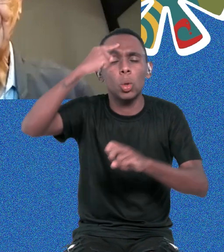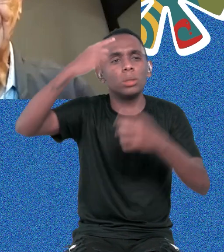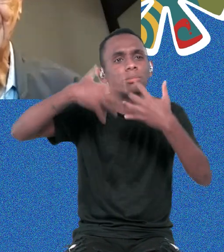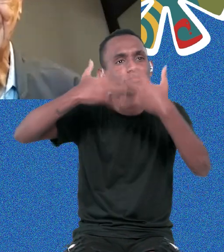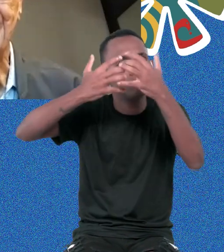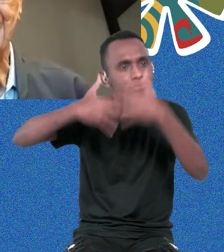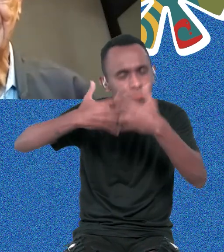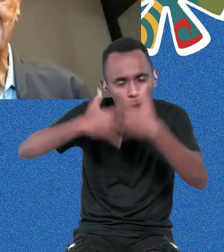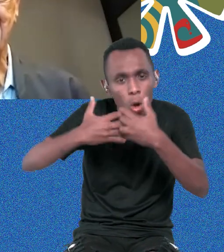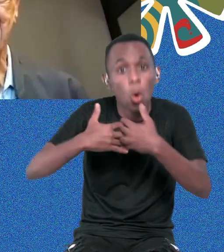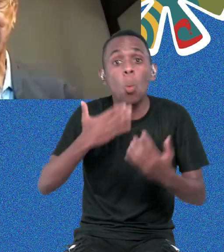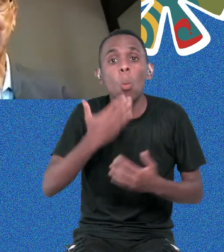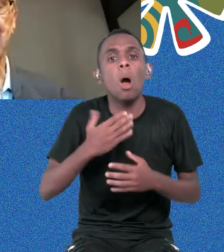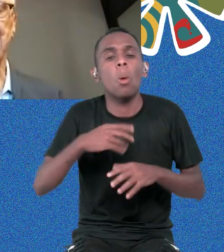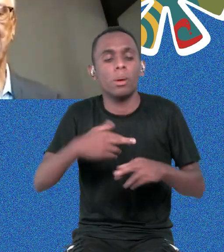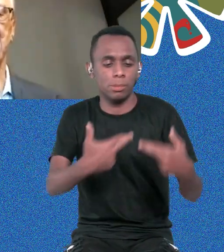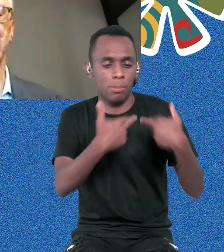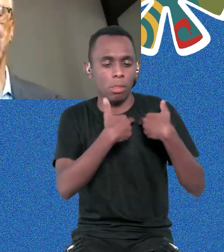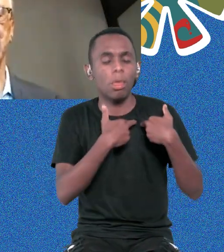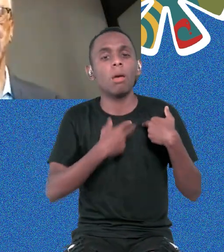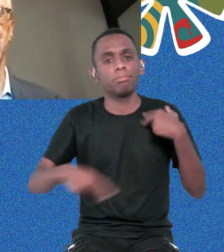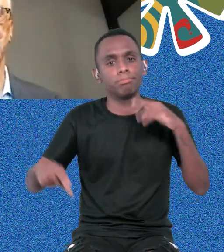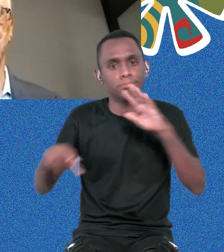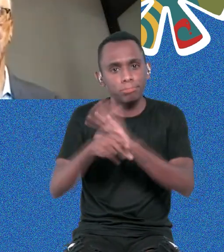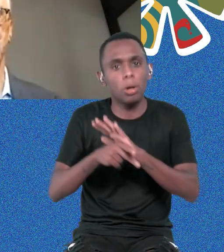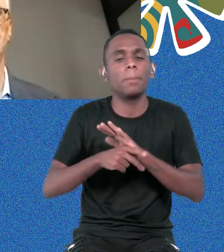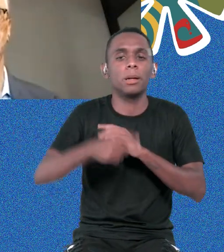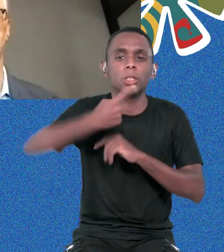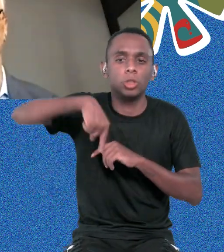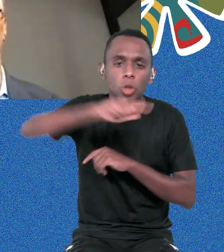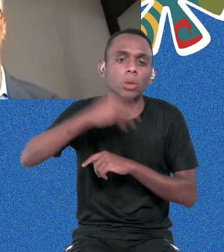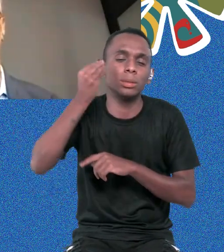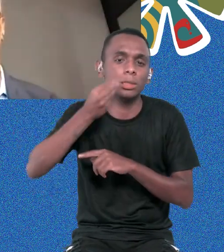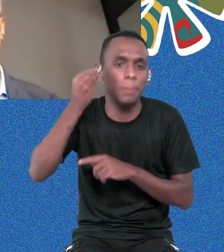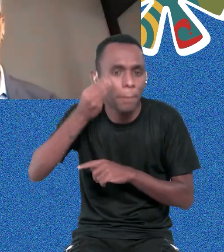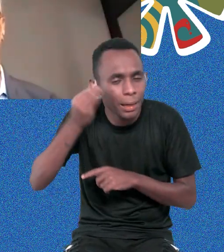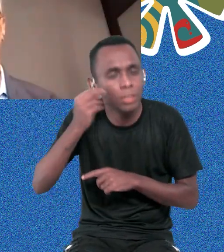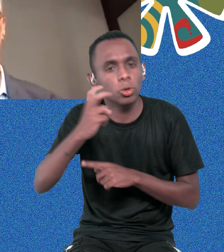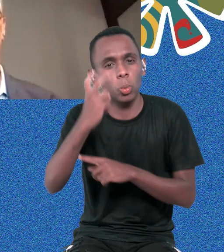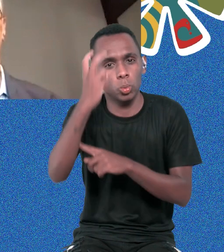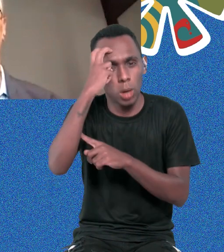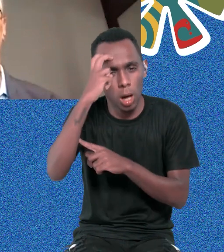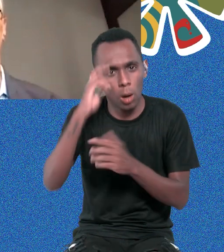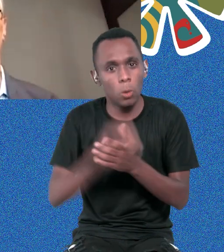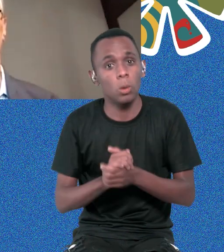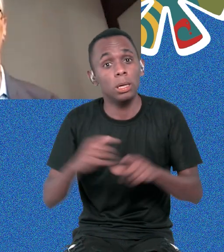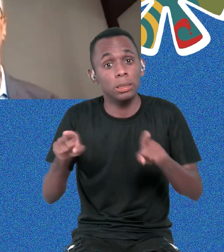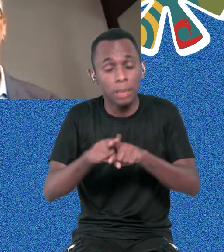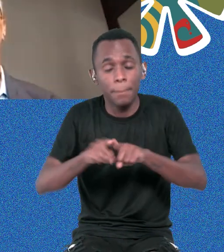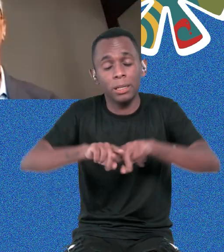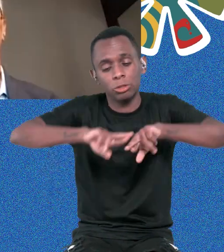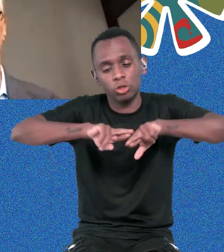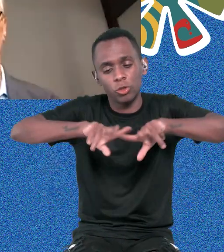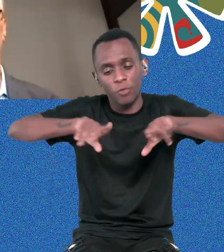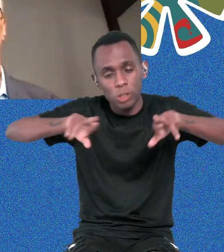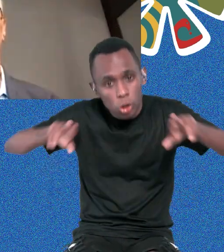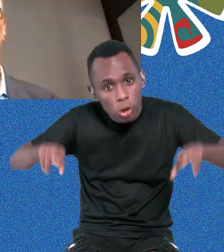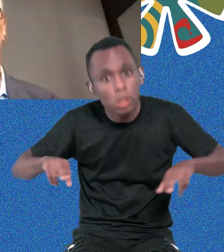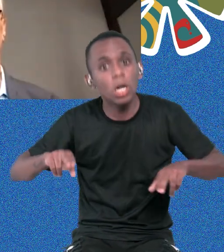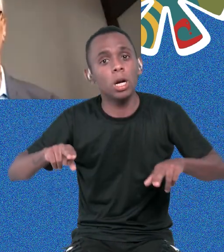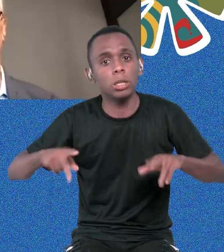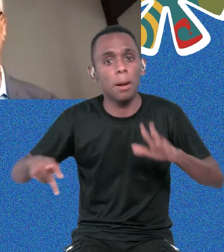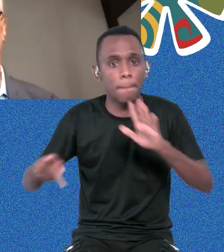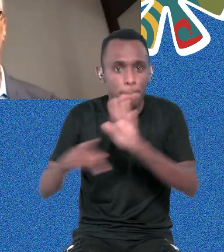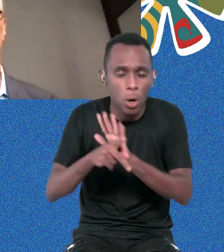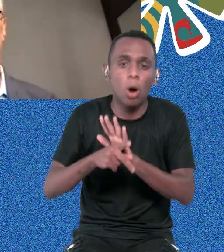muito a pensar qual que é o papel das nossas vivências culturais, da diversidade